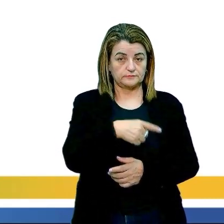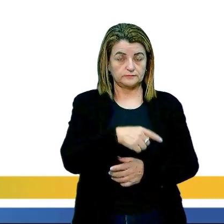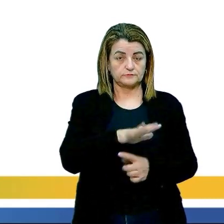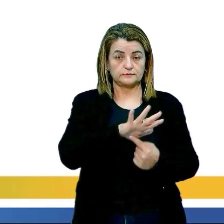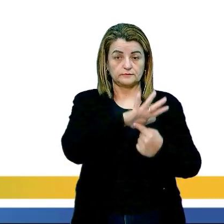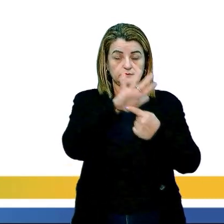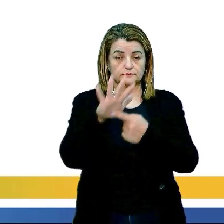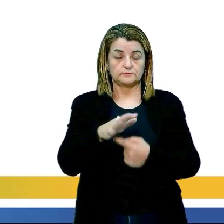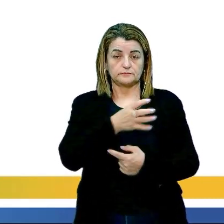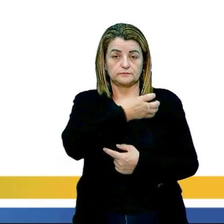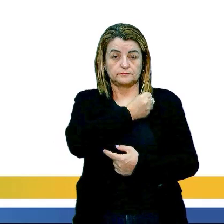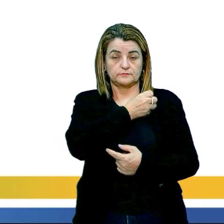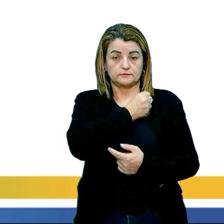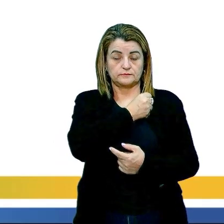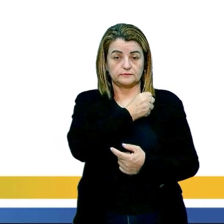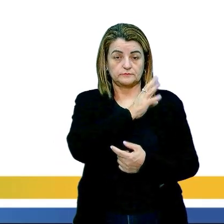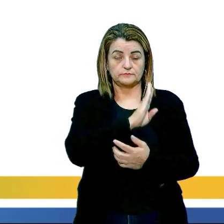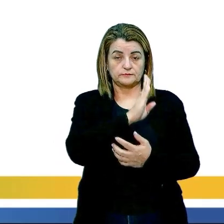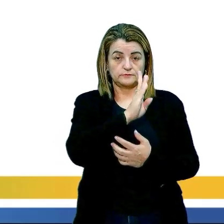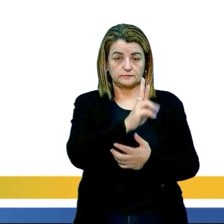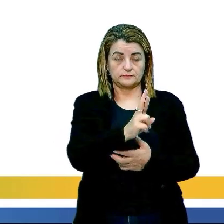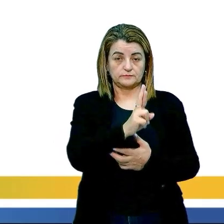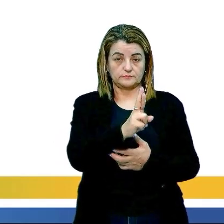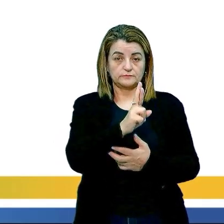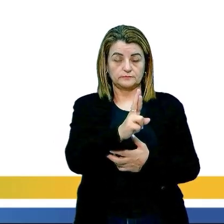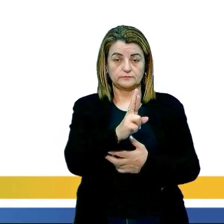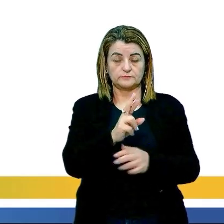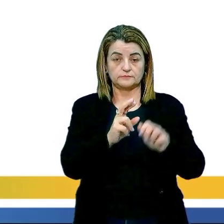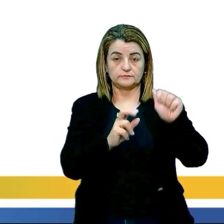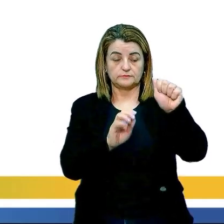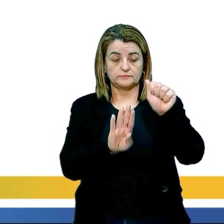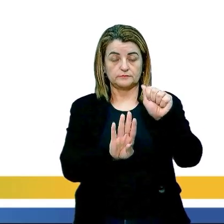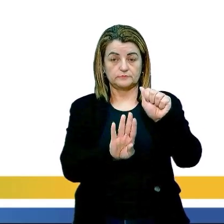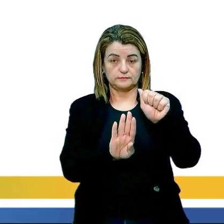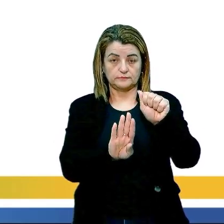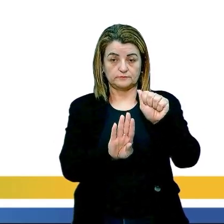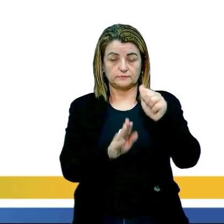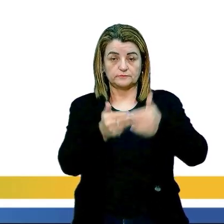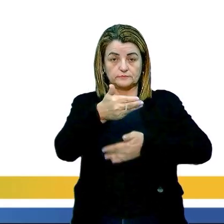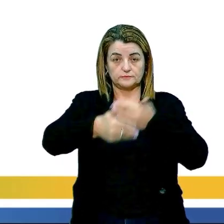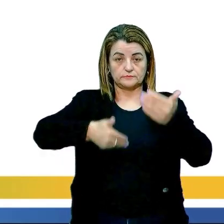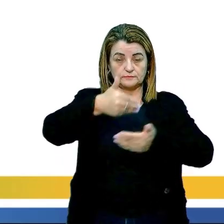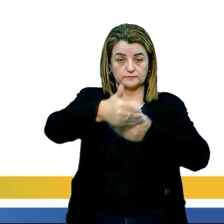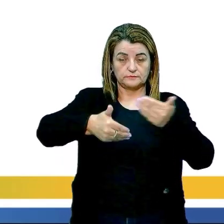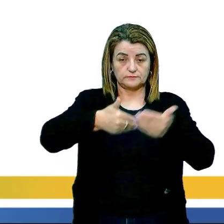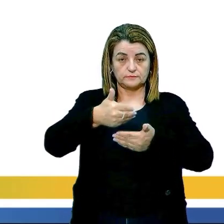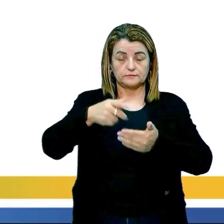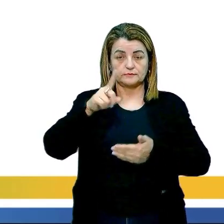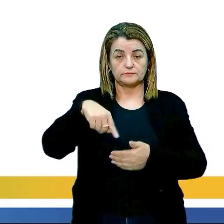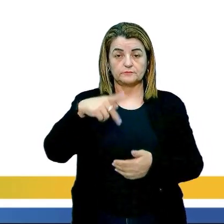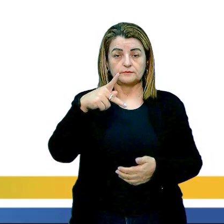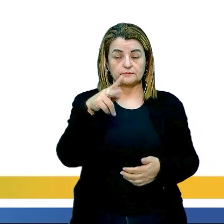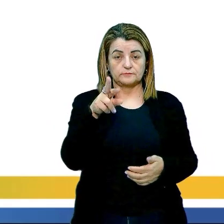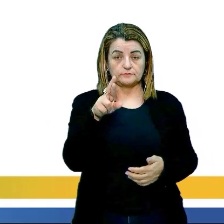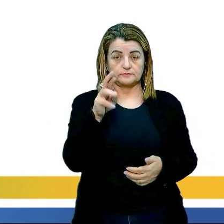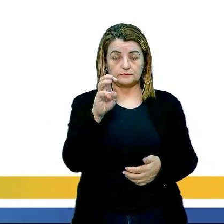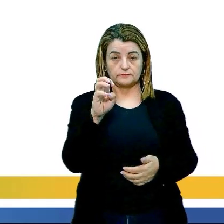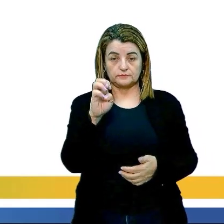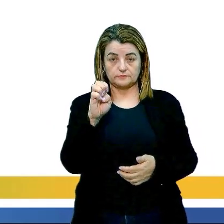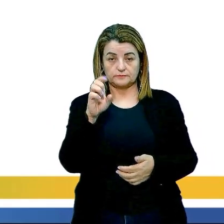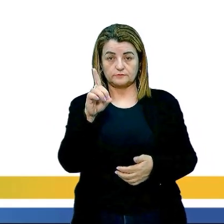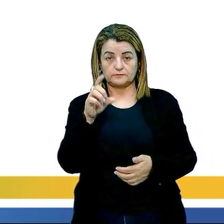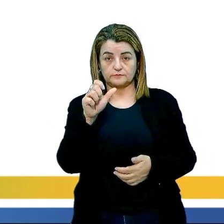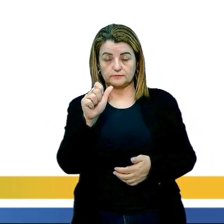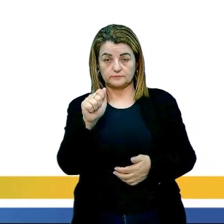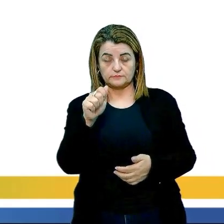às populações A e B, entre as quais existe uma relação de predatismo.